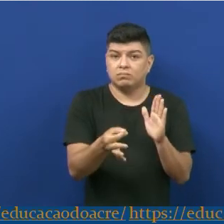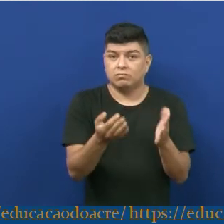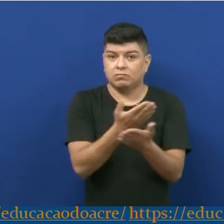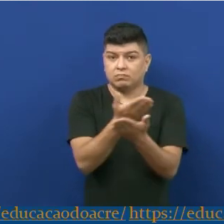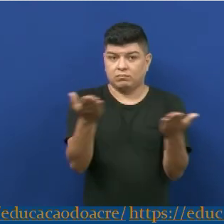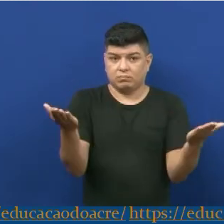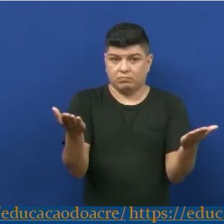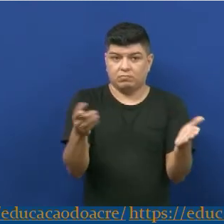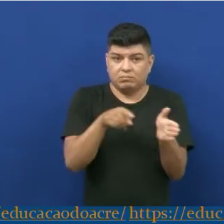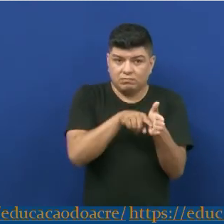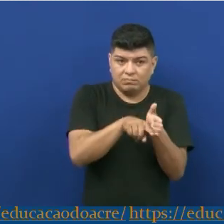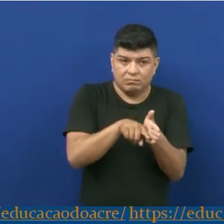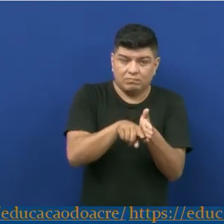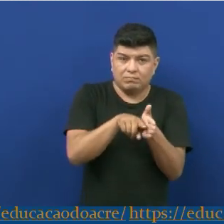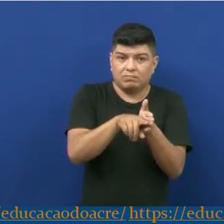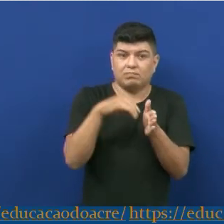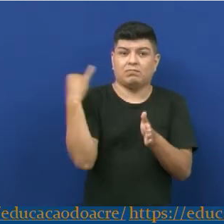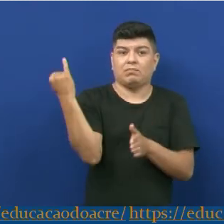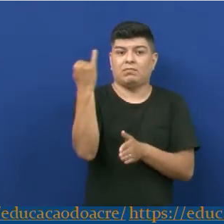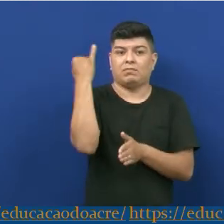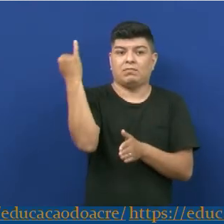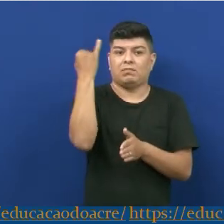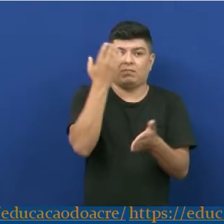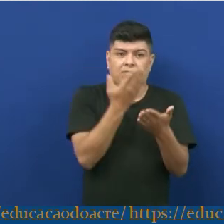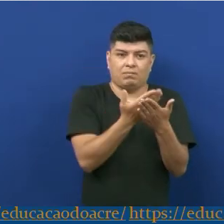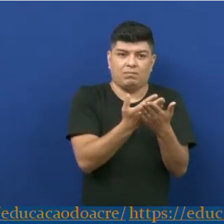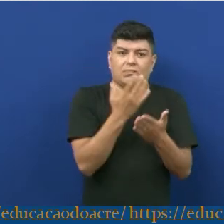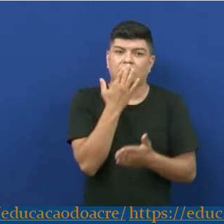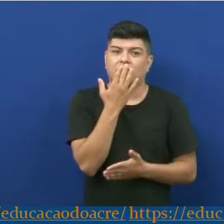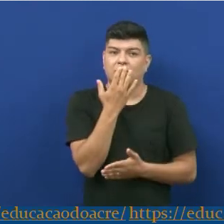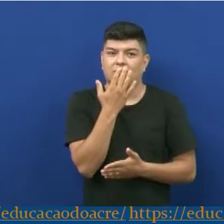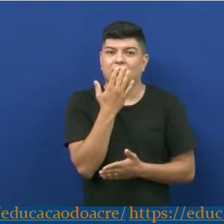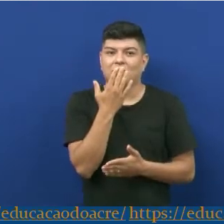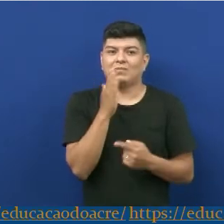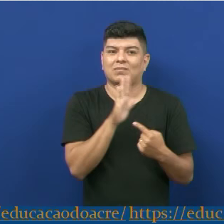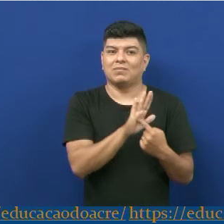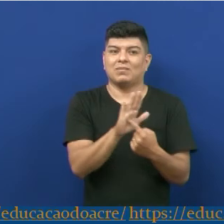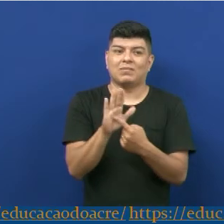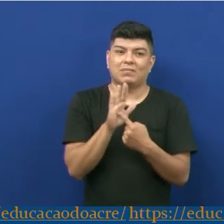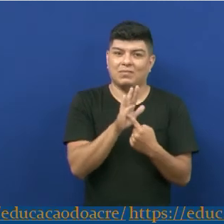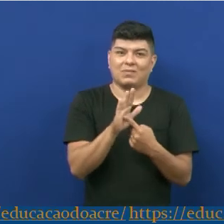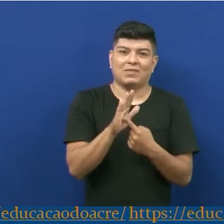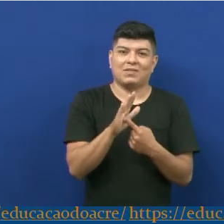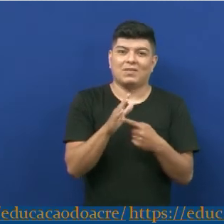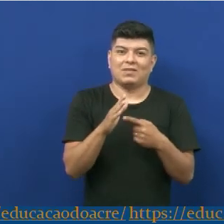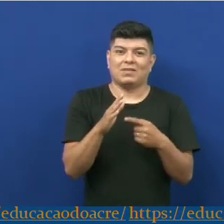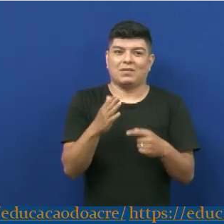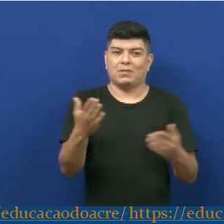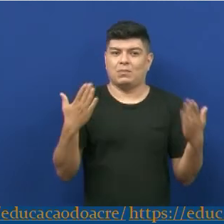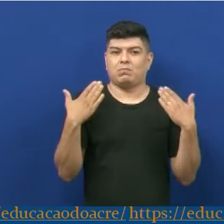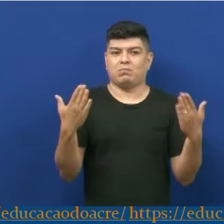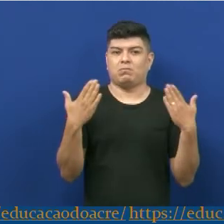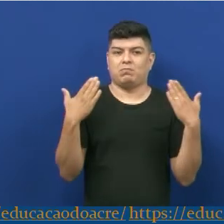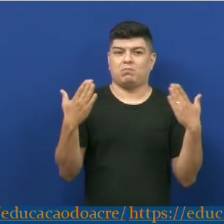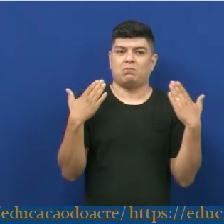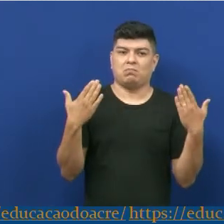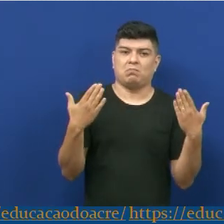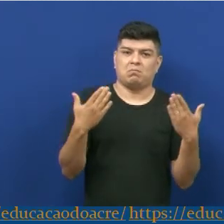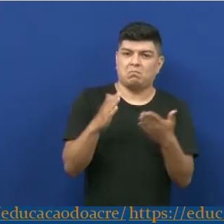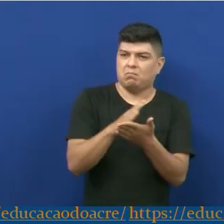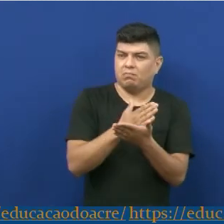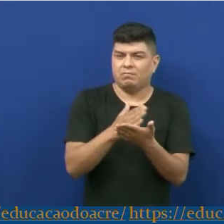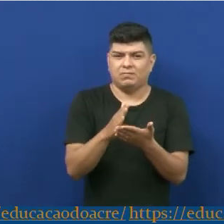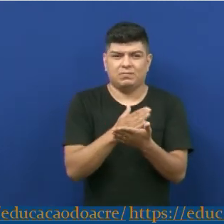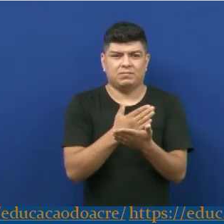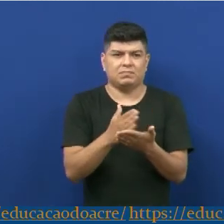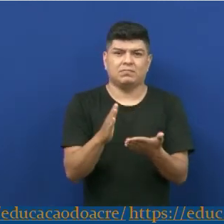vocês pesquisar sobre a importância do estudo das cores que são emitidas durante o aquecimento de uma substância,